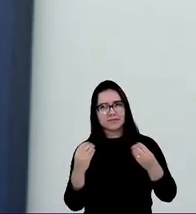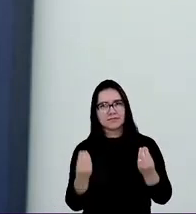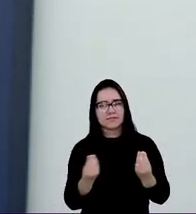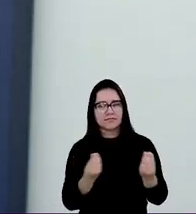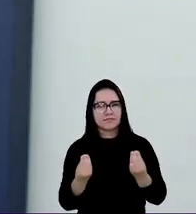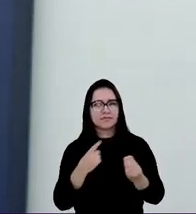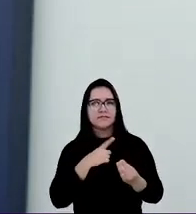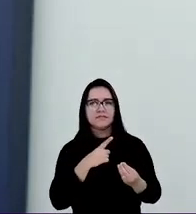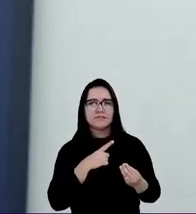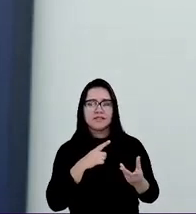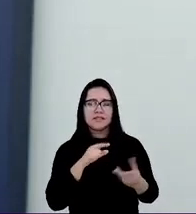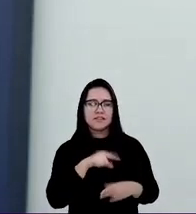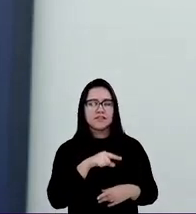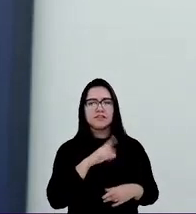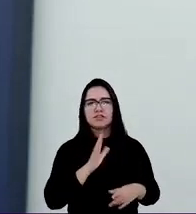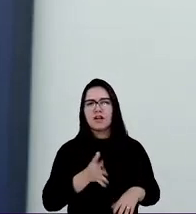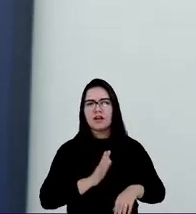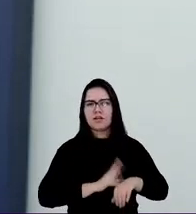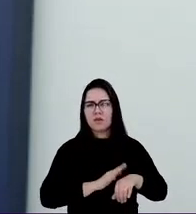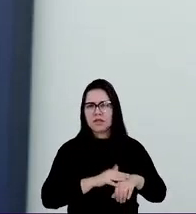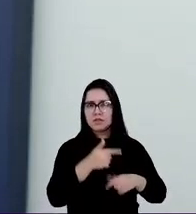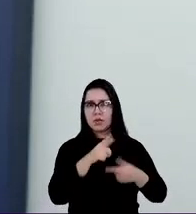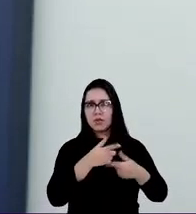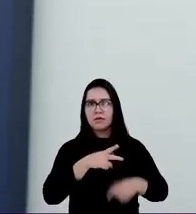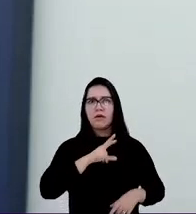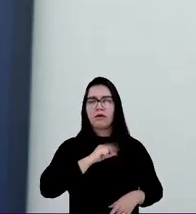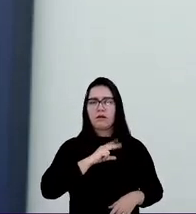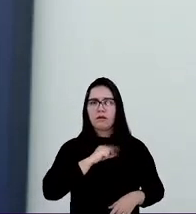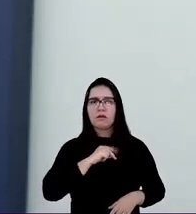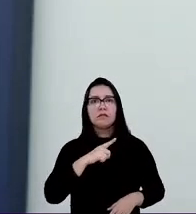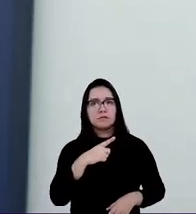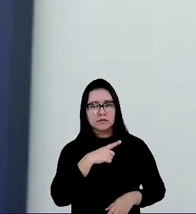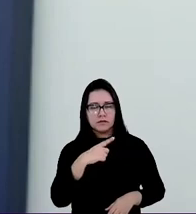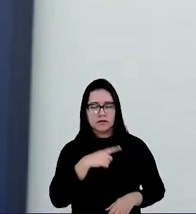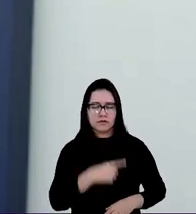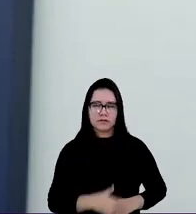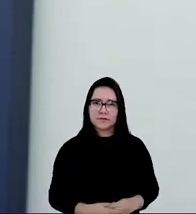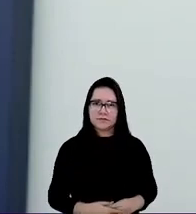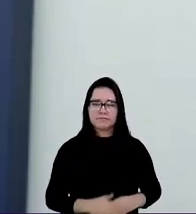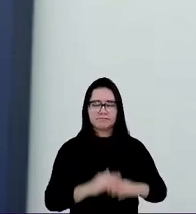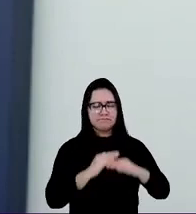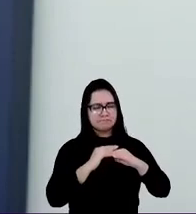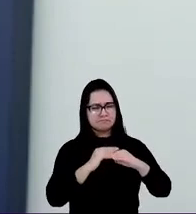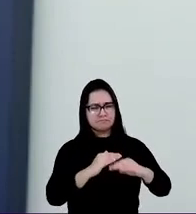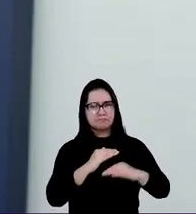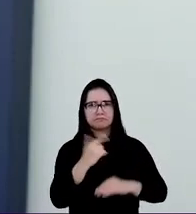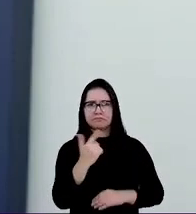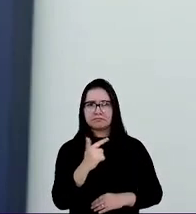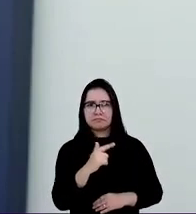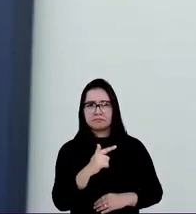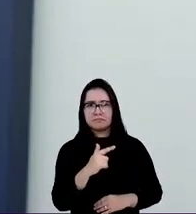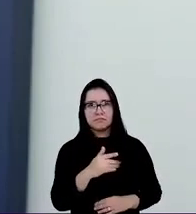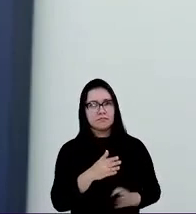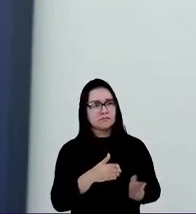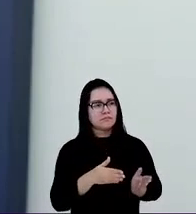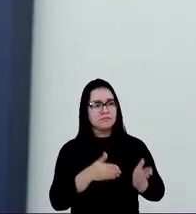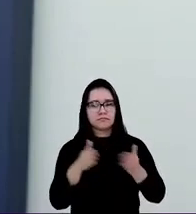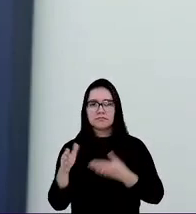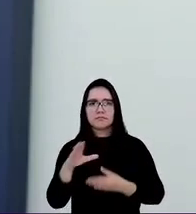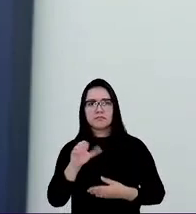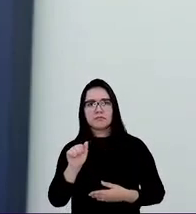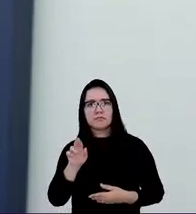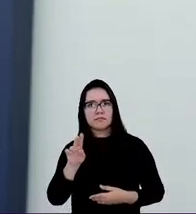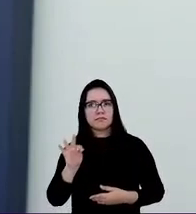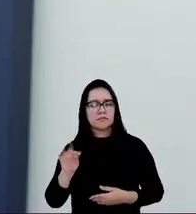pacientes com infecção, pacientes que não têm performance status, não é? Que não devem ir para o CAR-T, quer dizer,